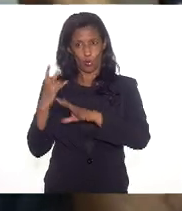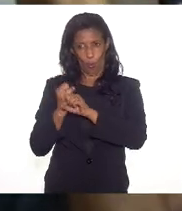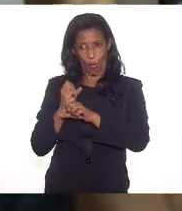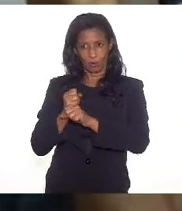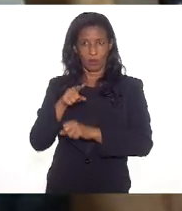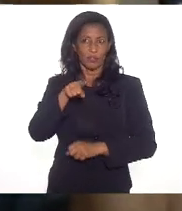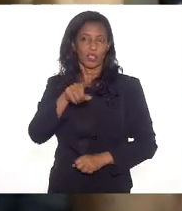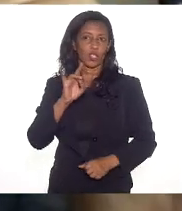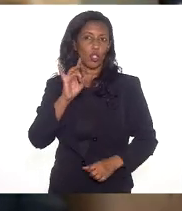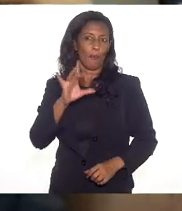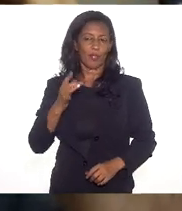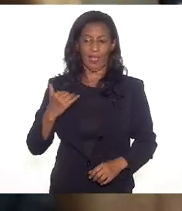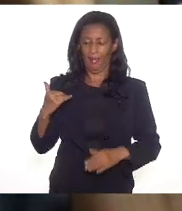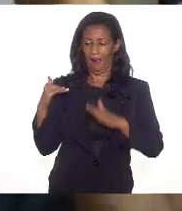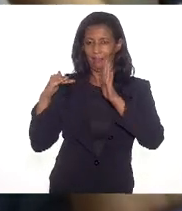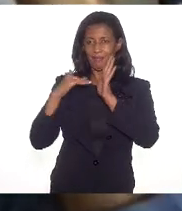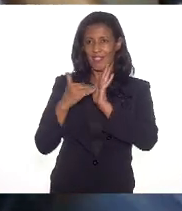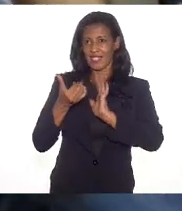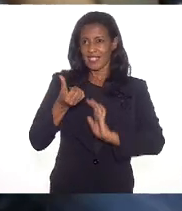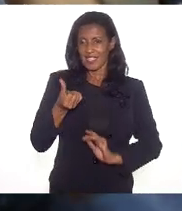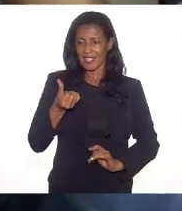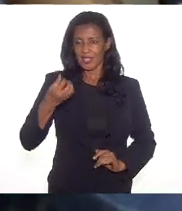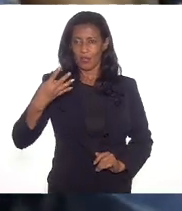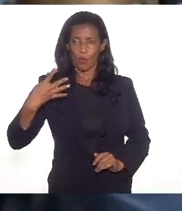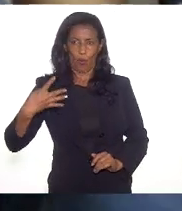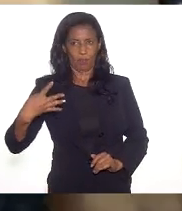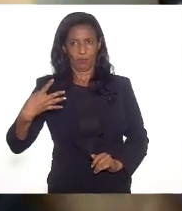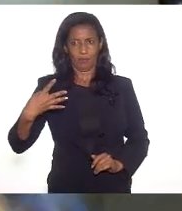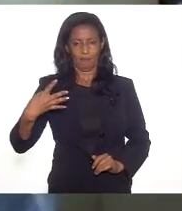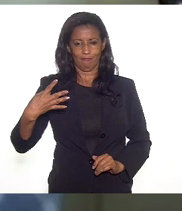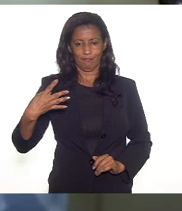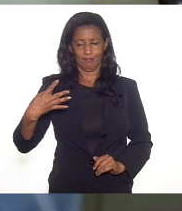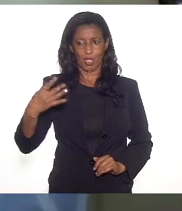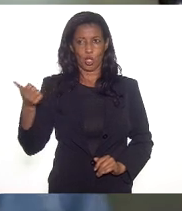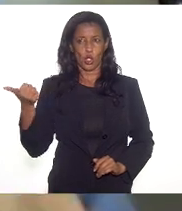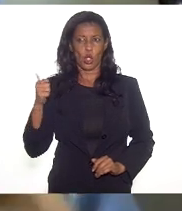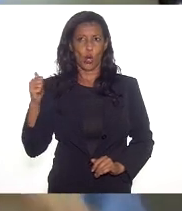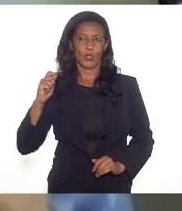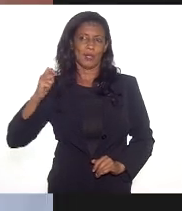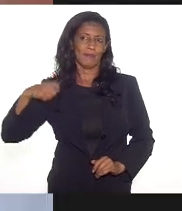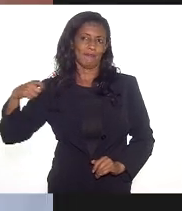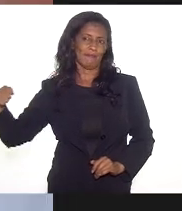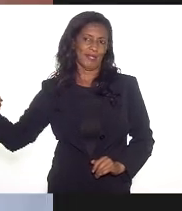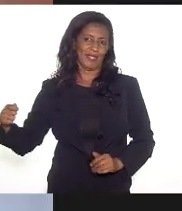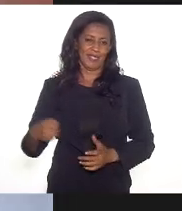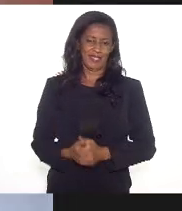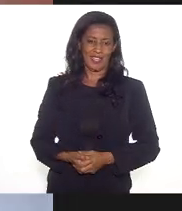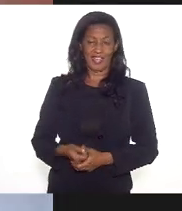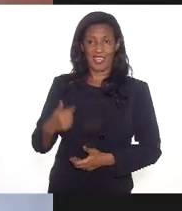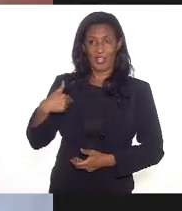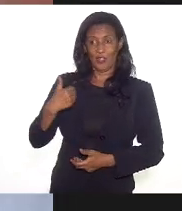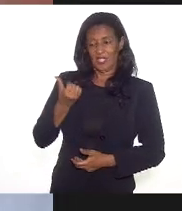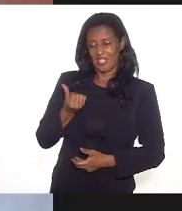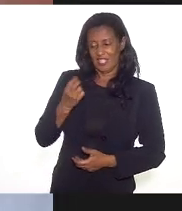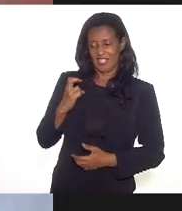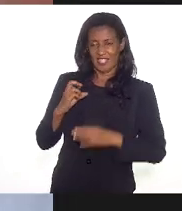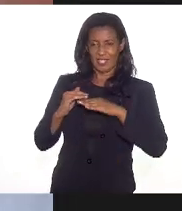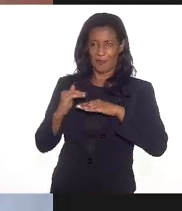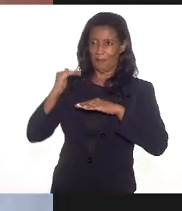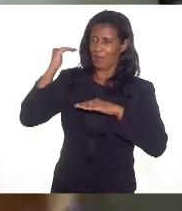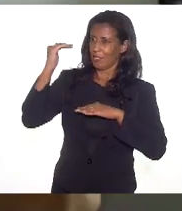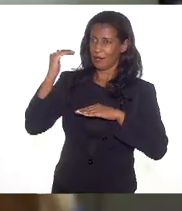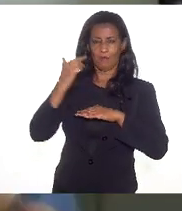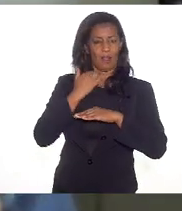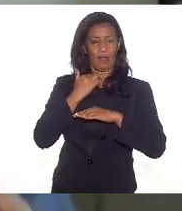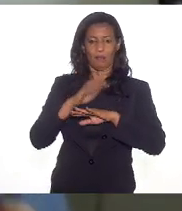máximo, 64 anos e 11 meses. Porque 65 para frente já não dá